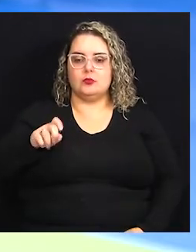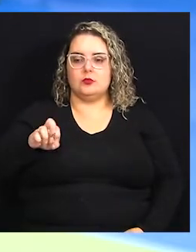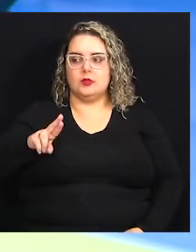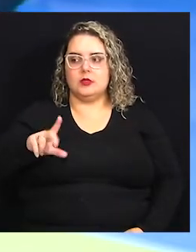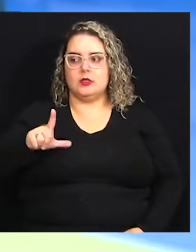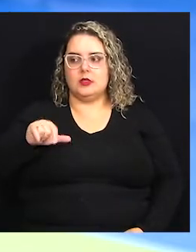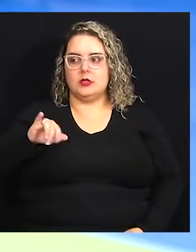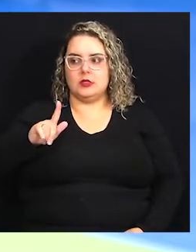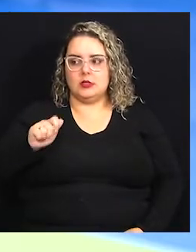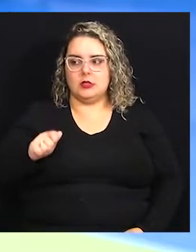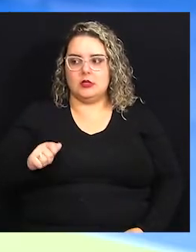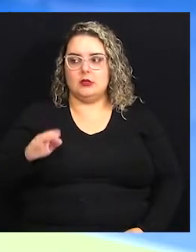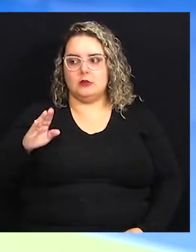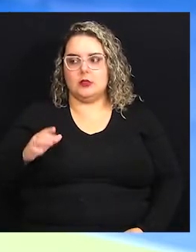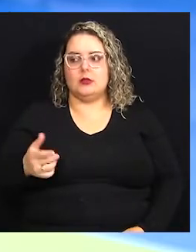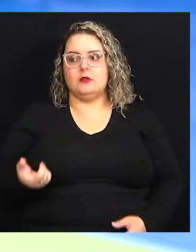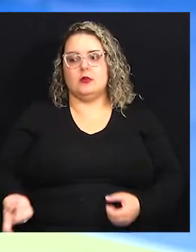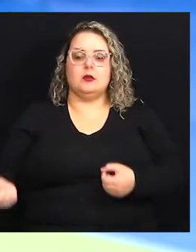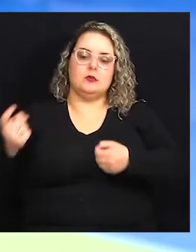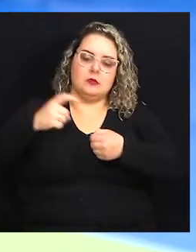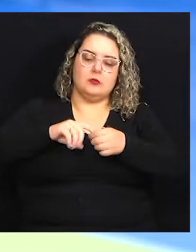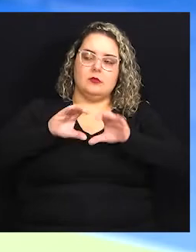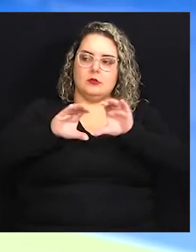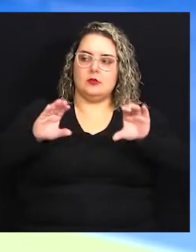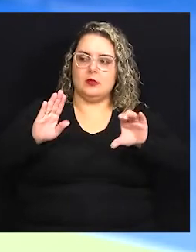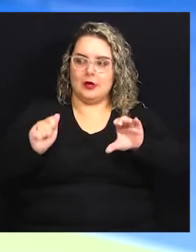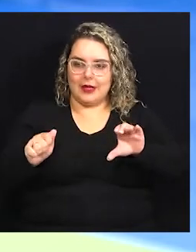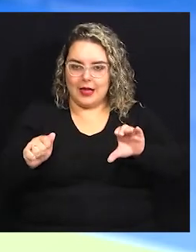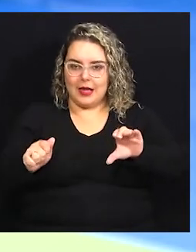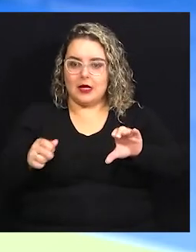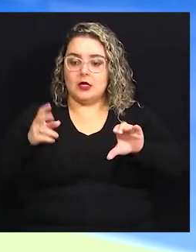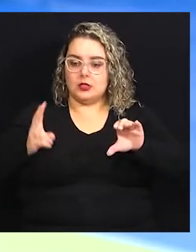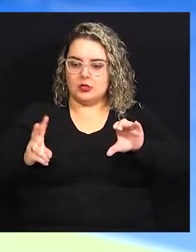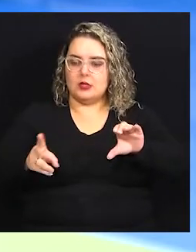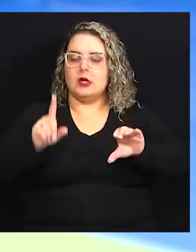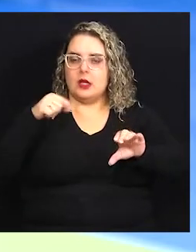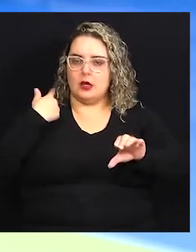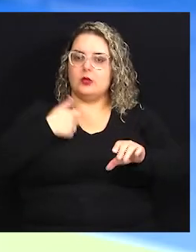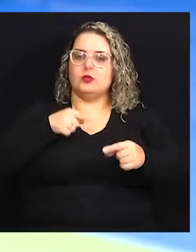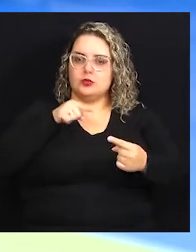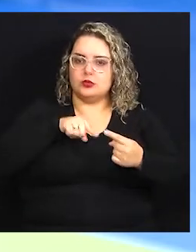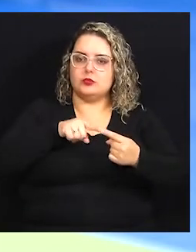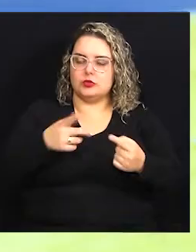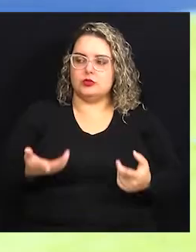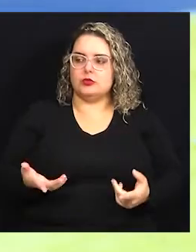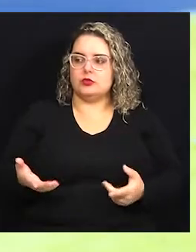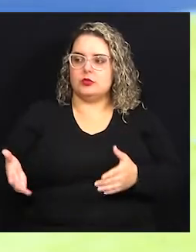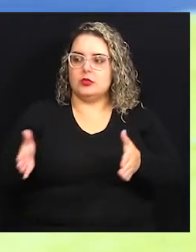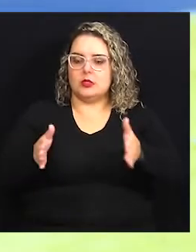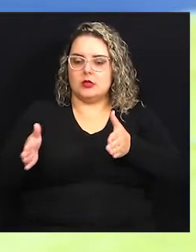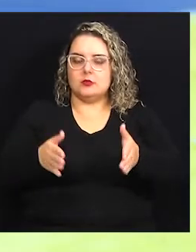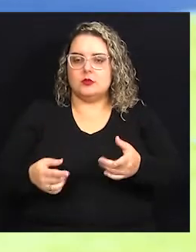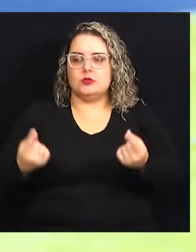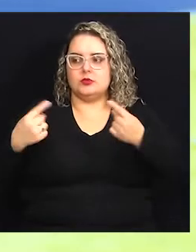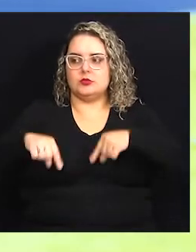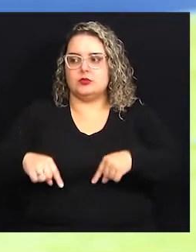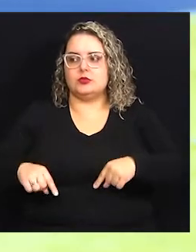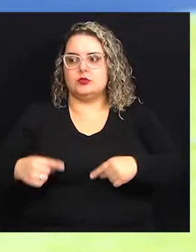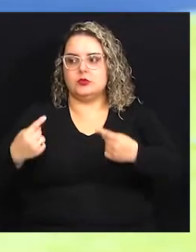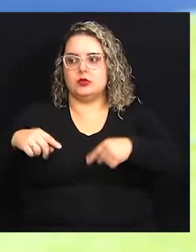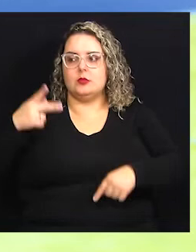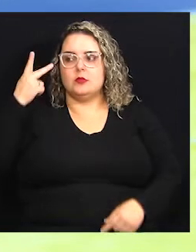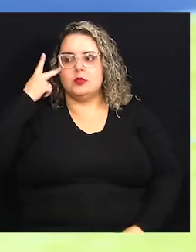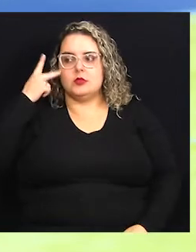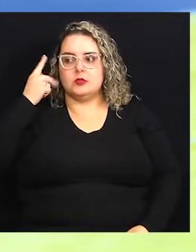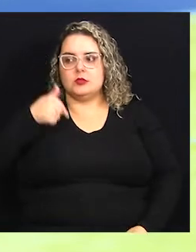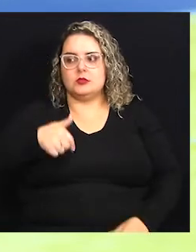e puxar o time de novo para a Superliga A e se manter. Esse é o nosso objetivo. Recentemente vocês disputaram o Campeonato